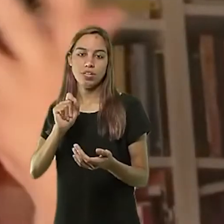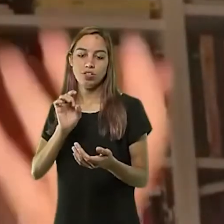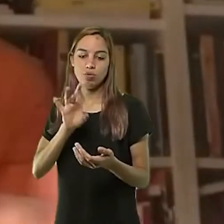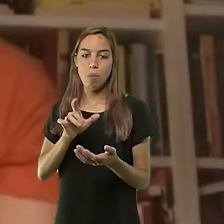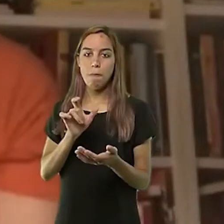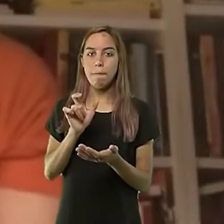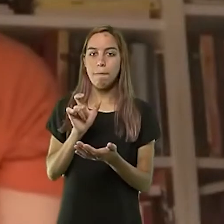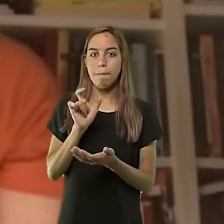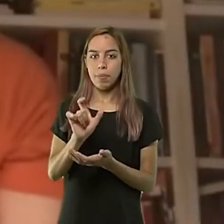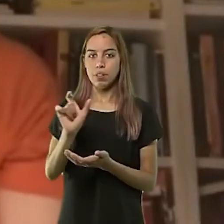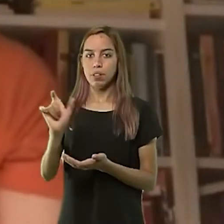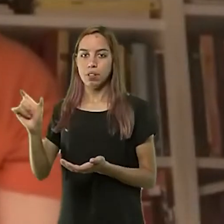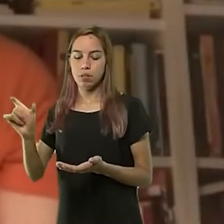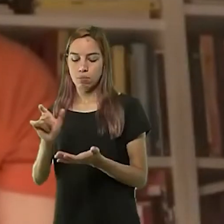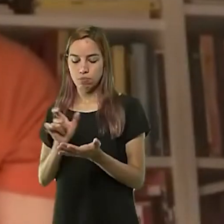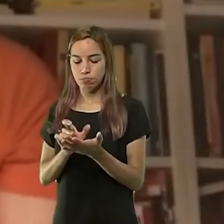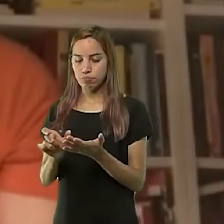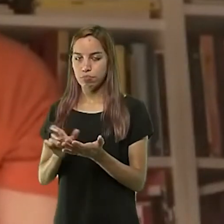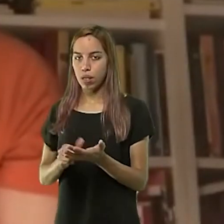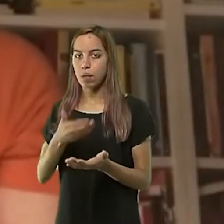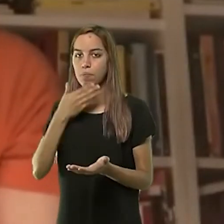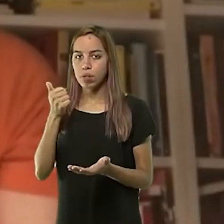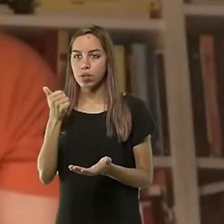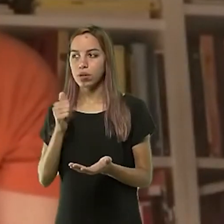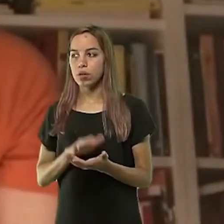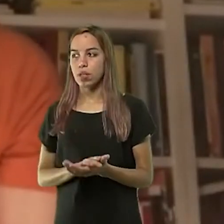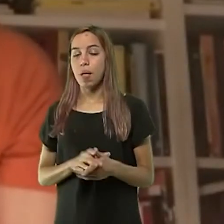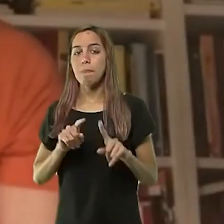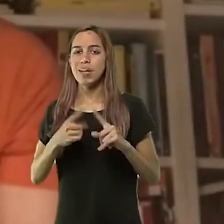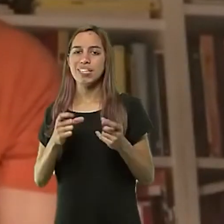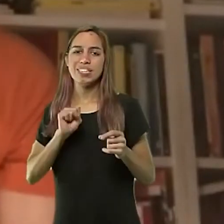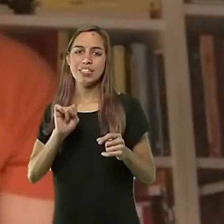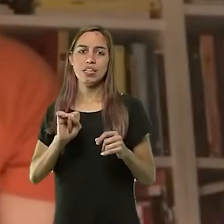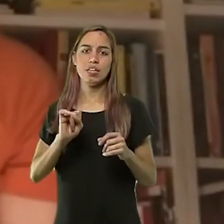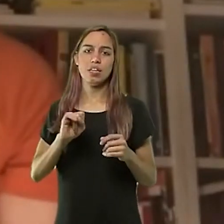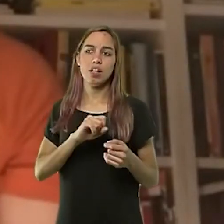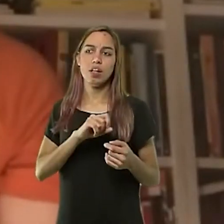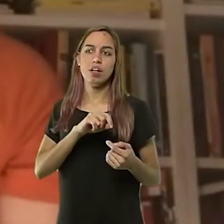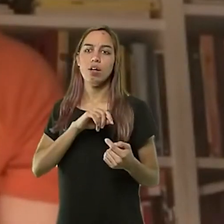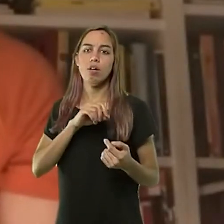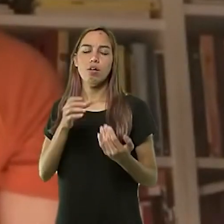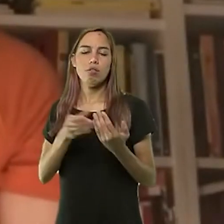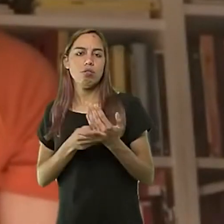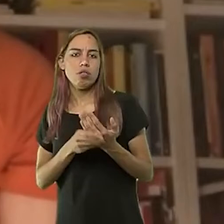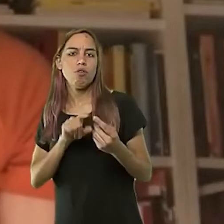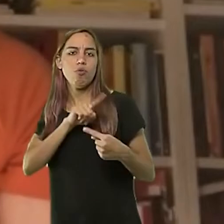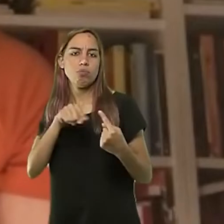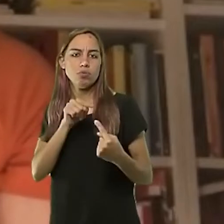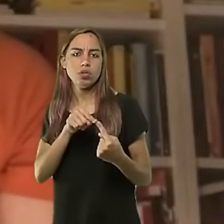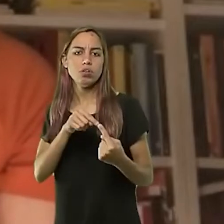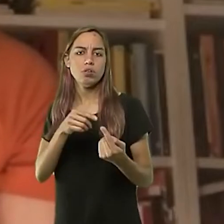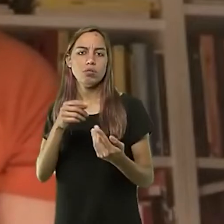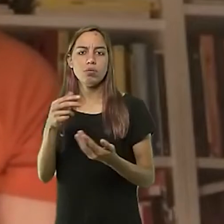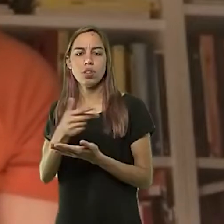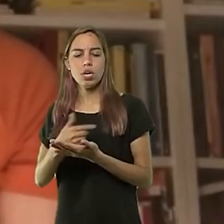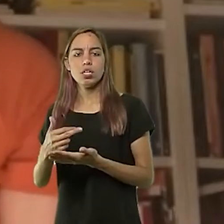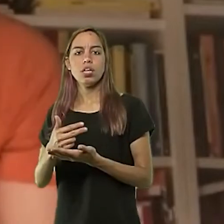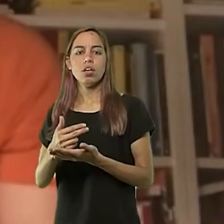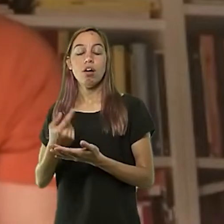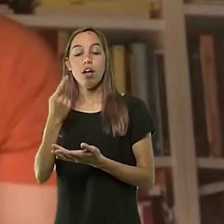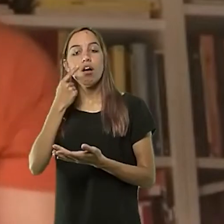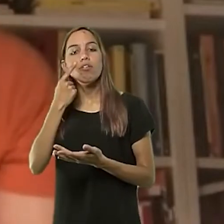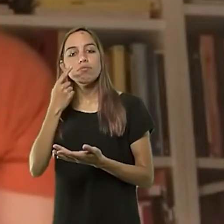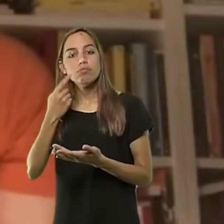livros, outro tipo de ideias, pelo contrário, só podem acontecer com a literatura,